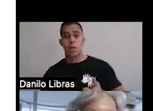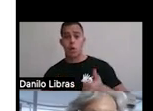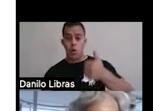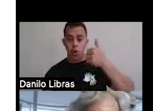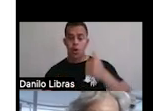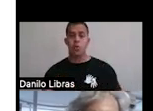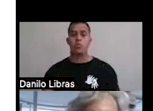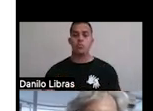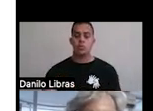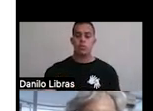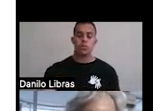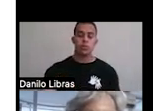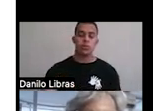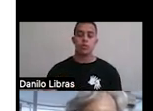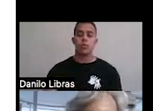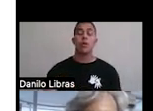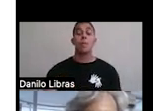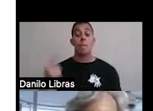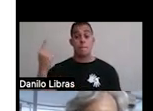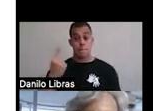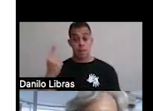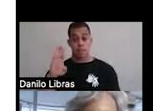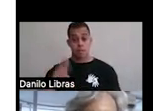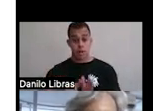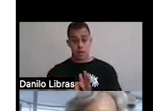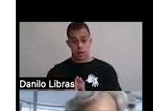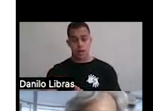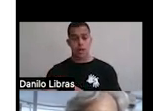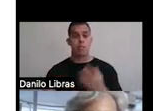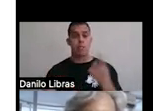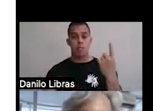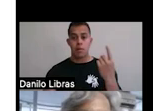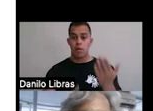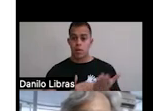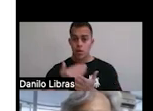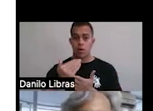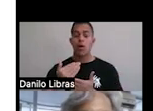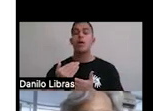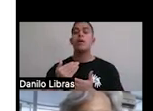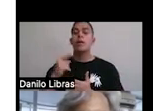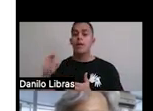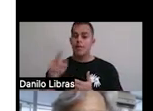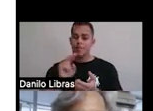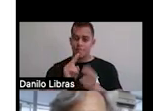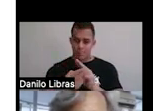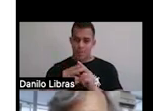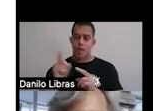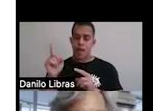e se sequenciou a primeira bactéria. Esse sequenciamento, em vez de usar radioatividade, já usava